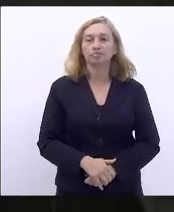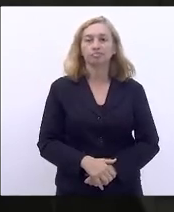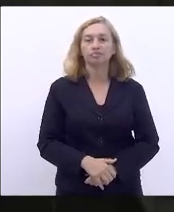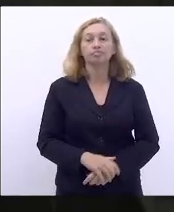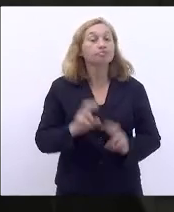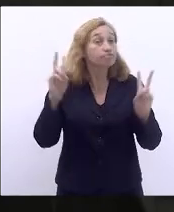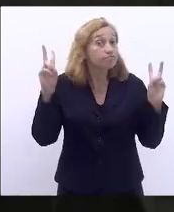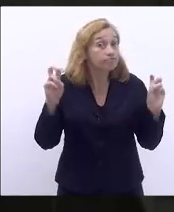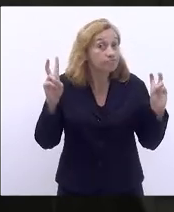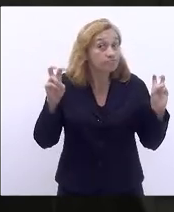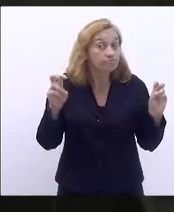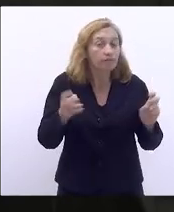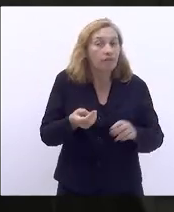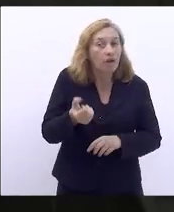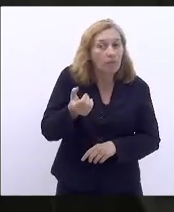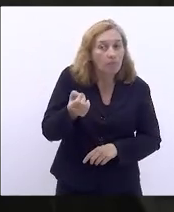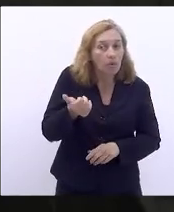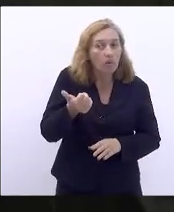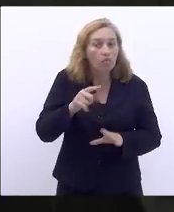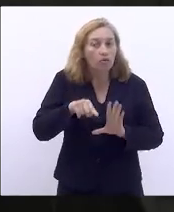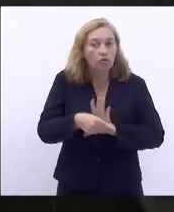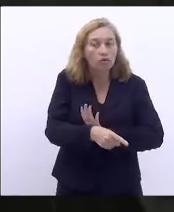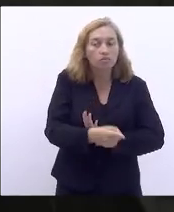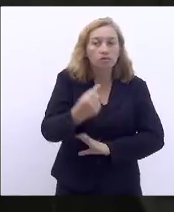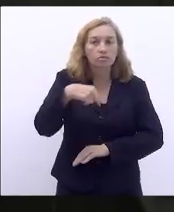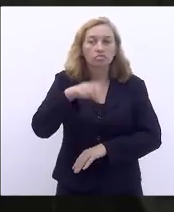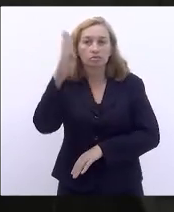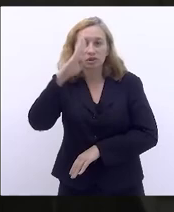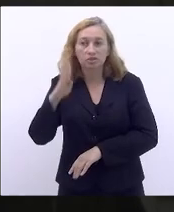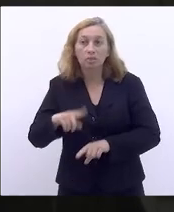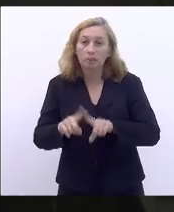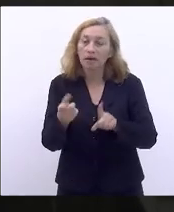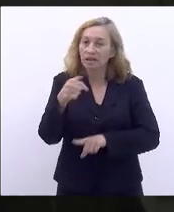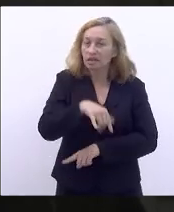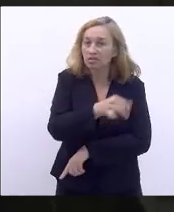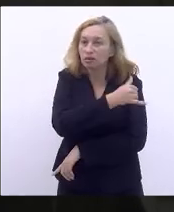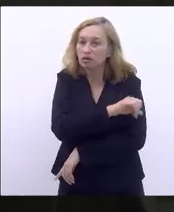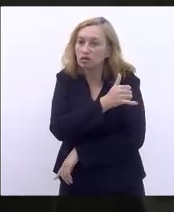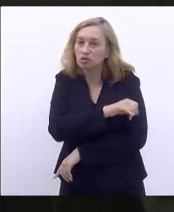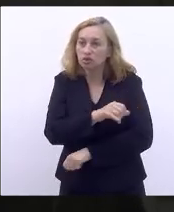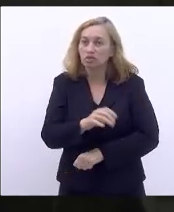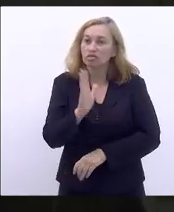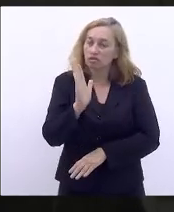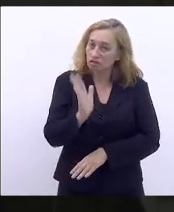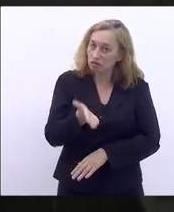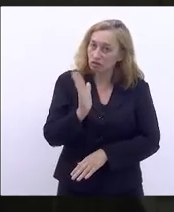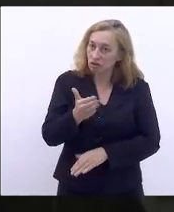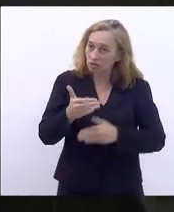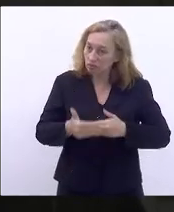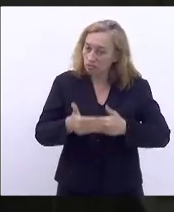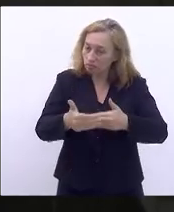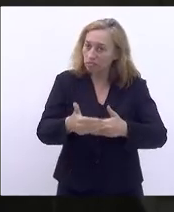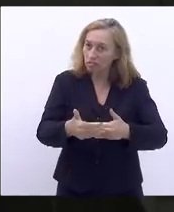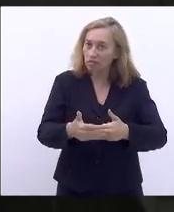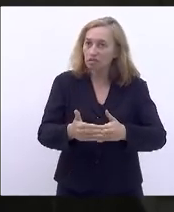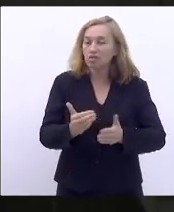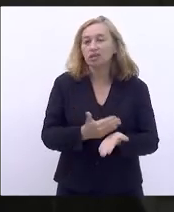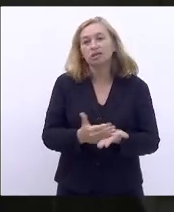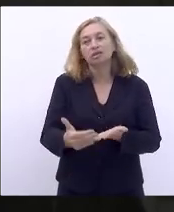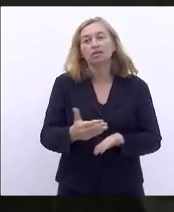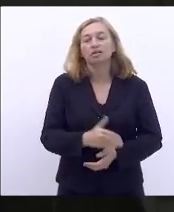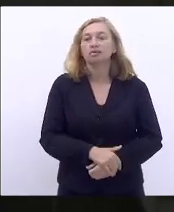tema, porém, ainda é pouco explorado no Brasil, mas aqui no Rio de Janeiro nós demos aí esse pontapé